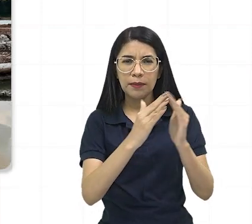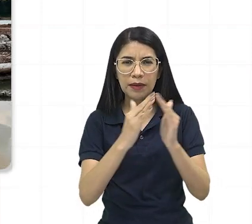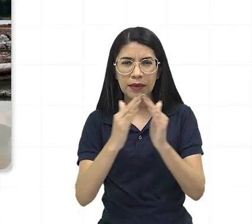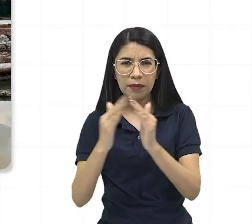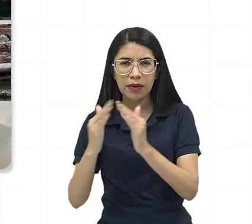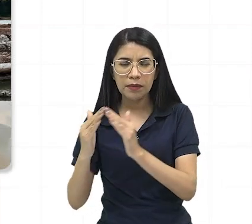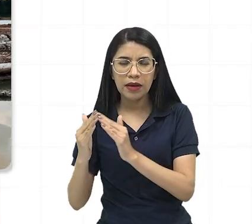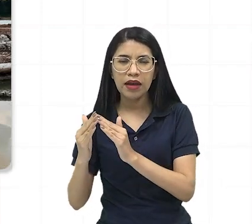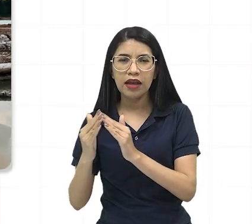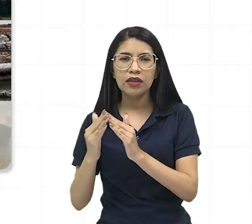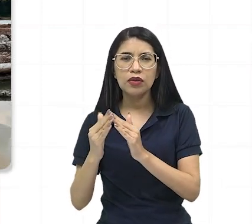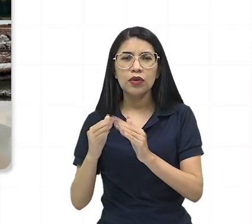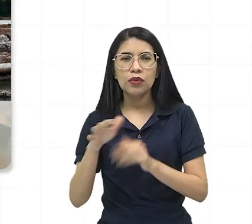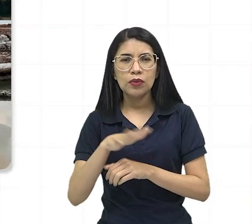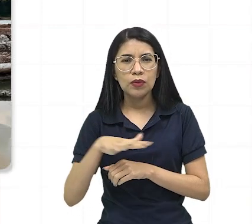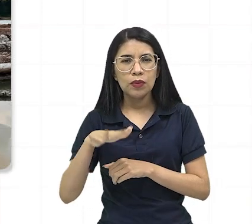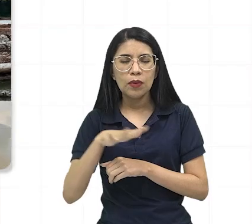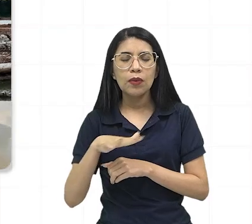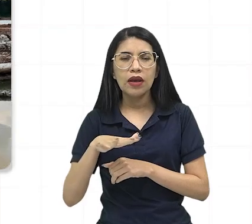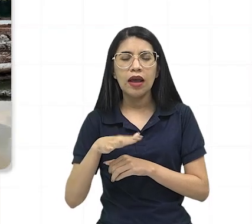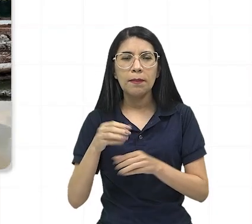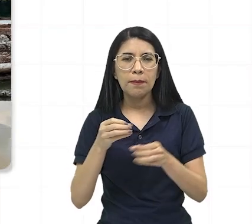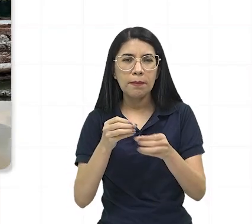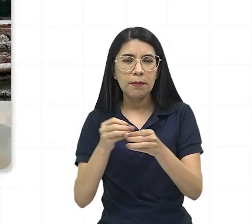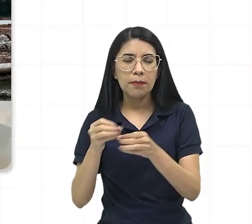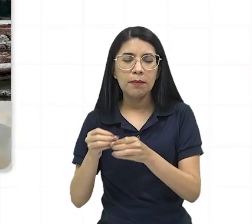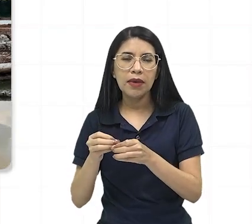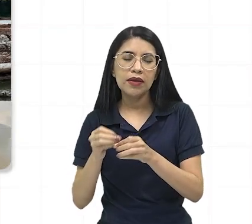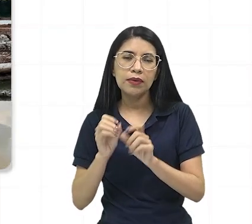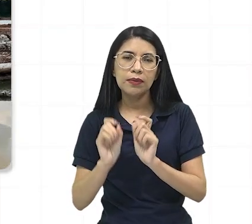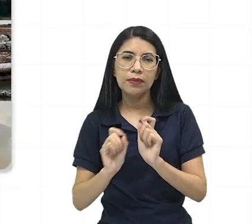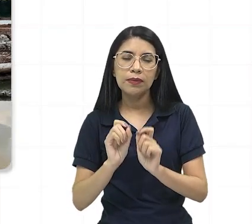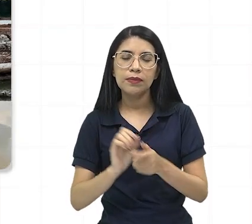parte periférica da cidade, como perto ali